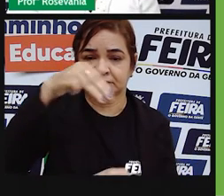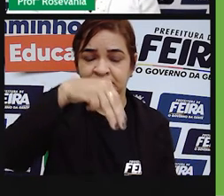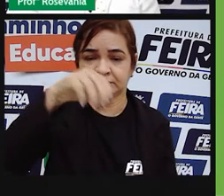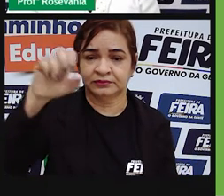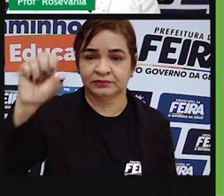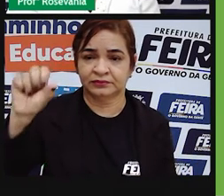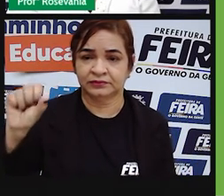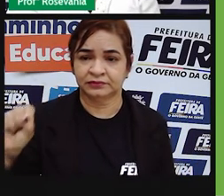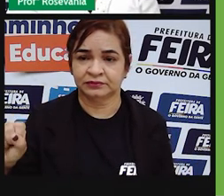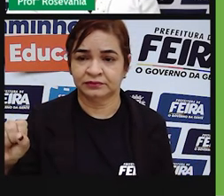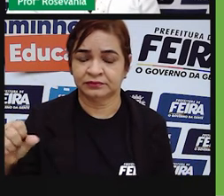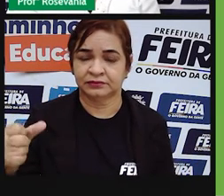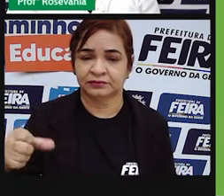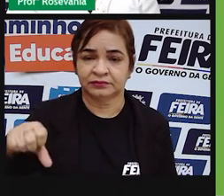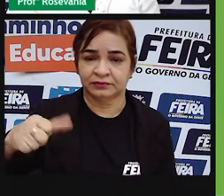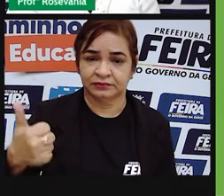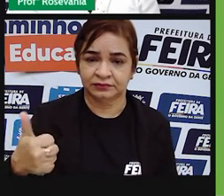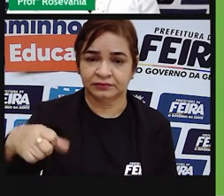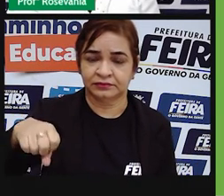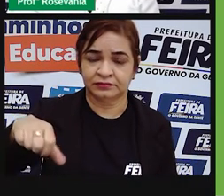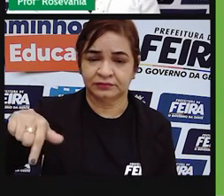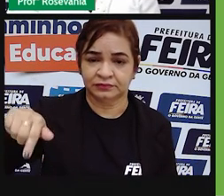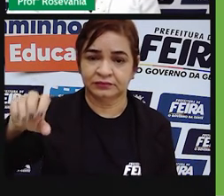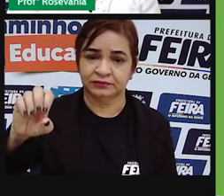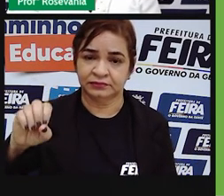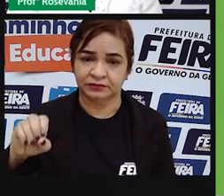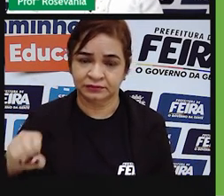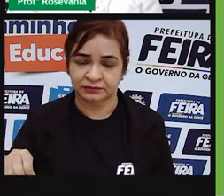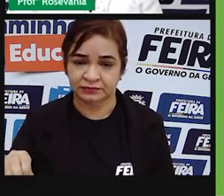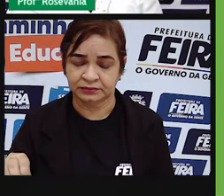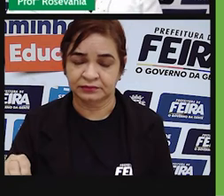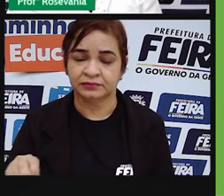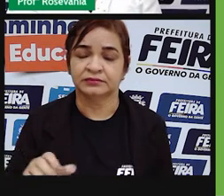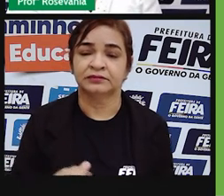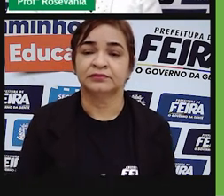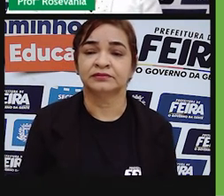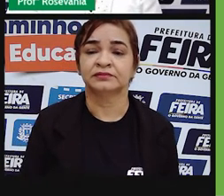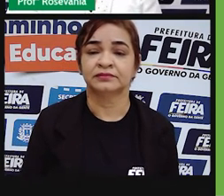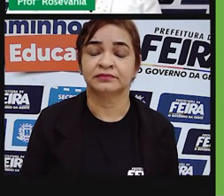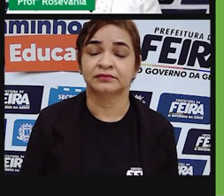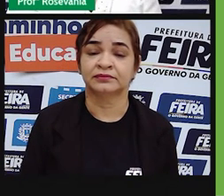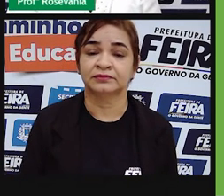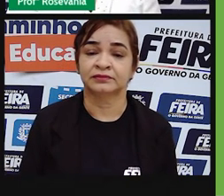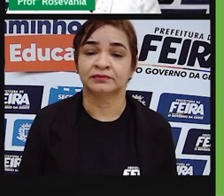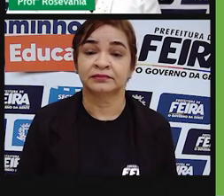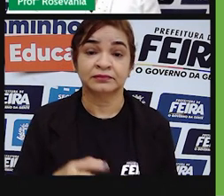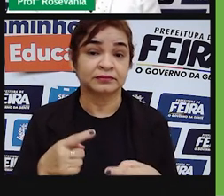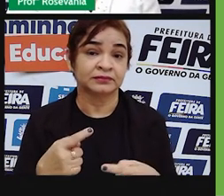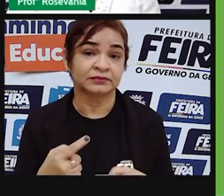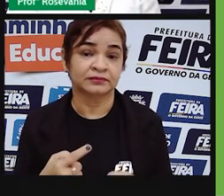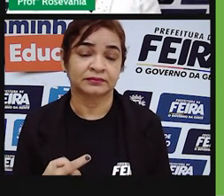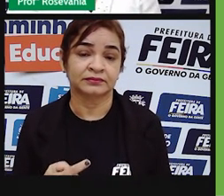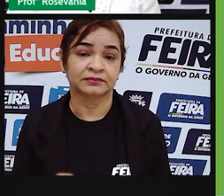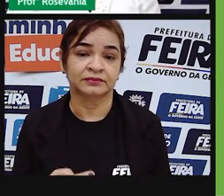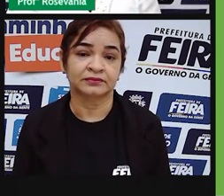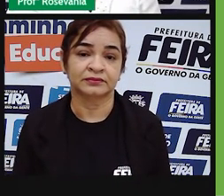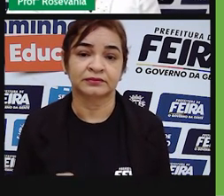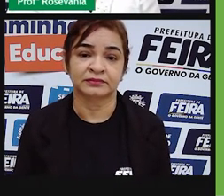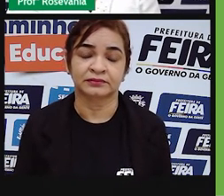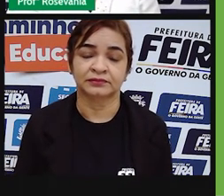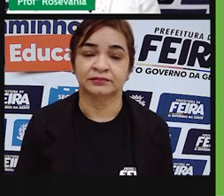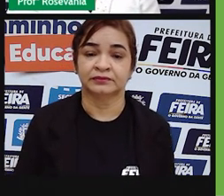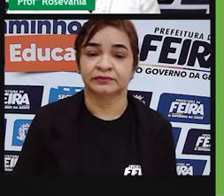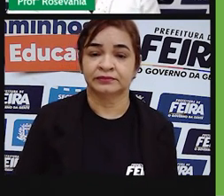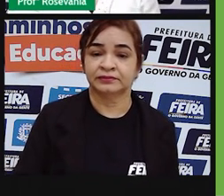de 70, então a gente já começou, né, vindo aqui nessa direção, justamente pelo fato, né, do ciclo